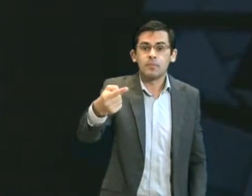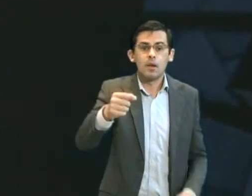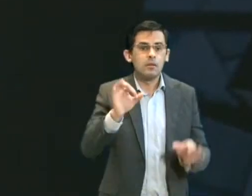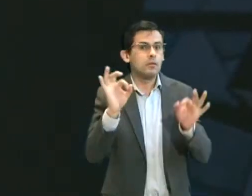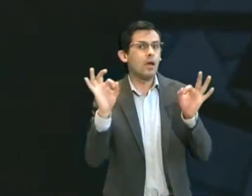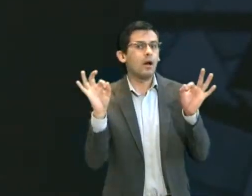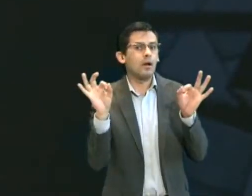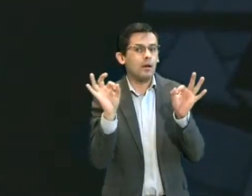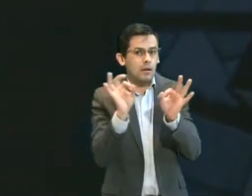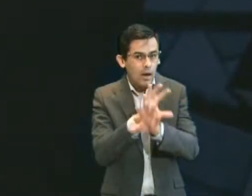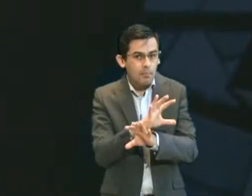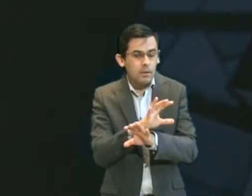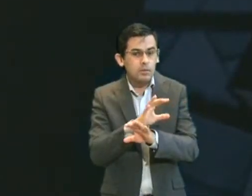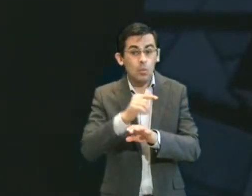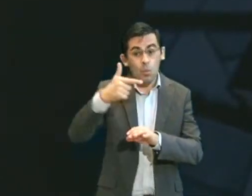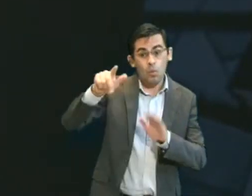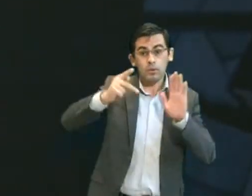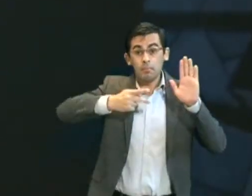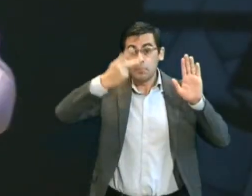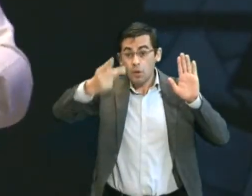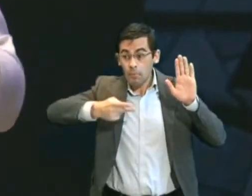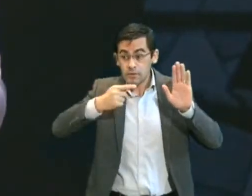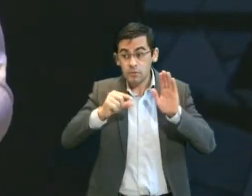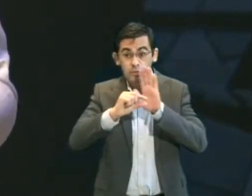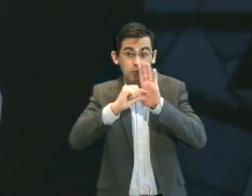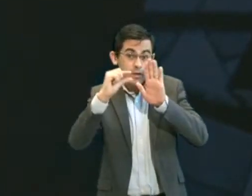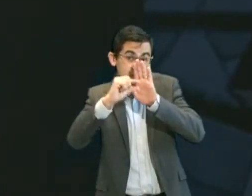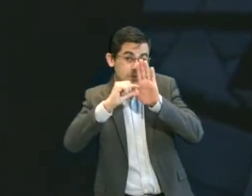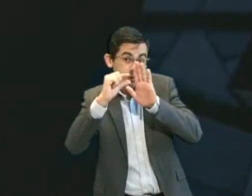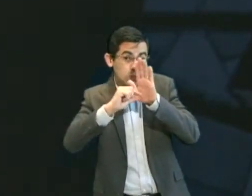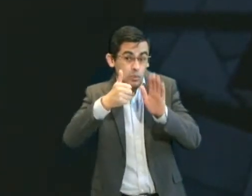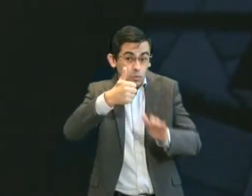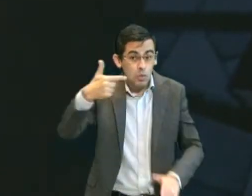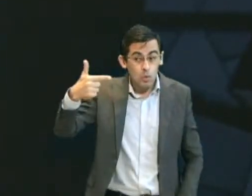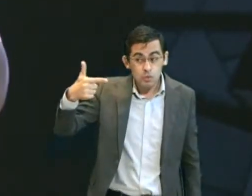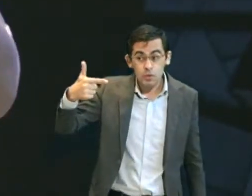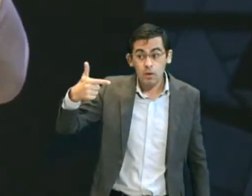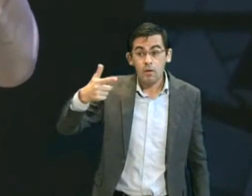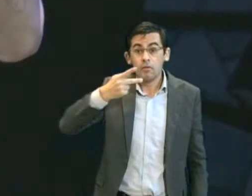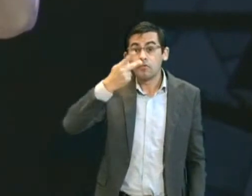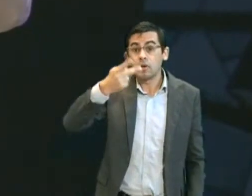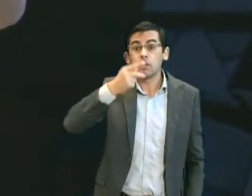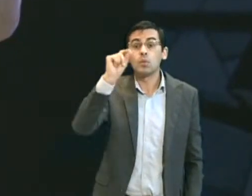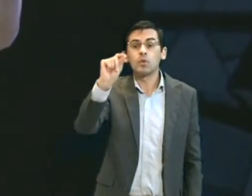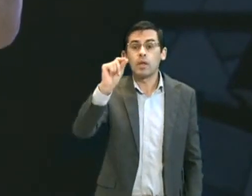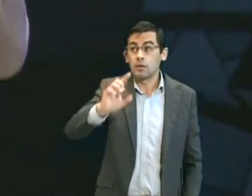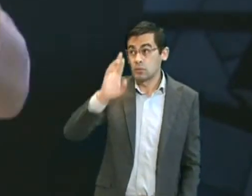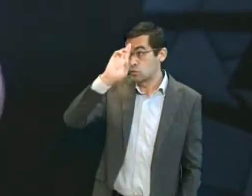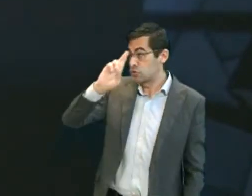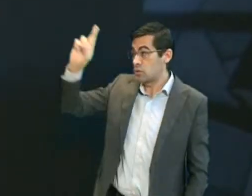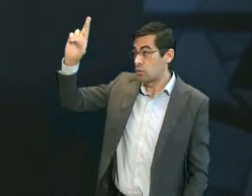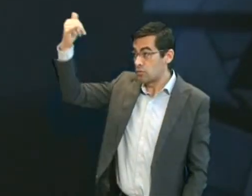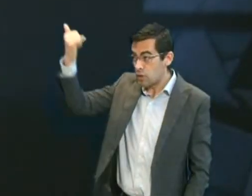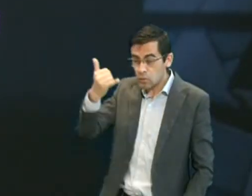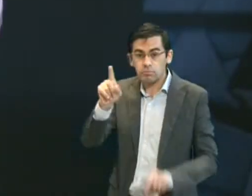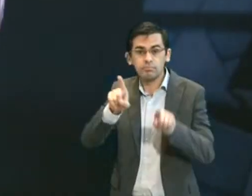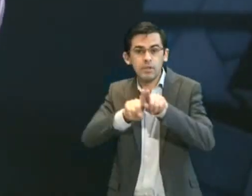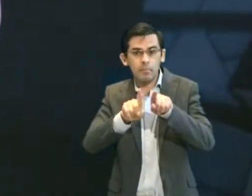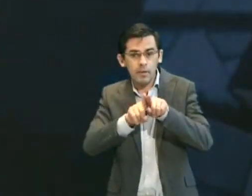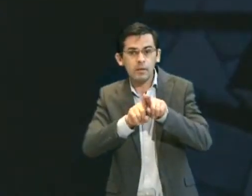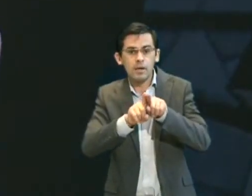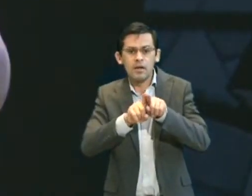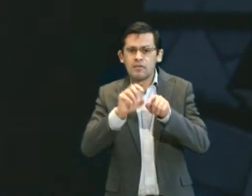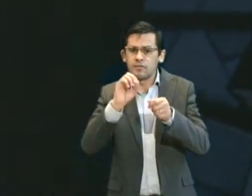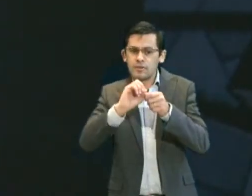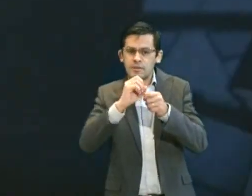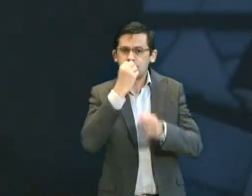termina com outra promessa, no versículo 12, ele está falando: olha, e o Senhor também disse: certamente te farei